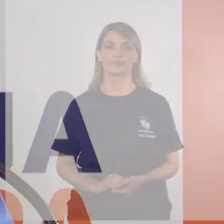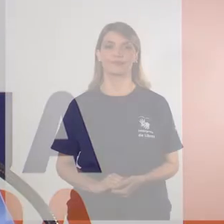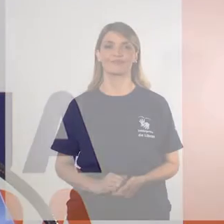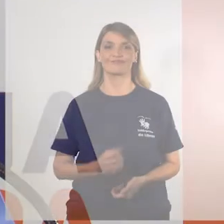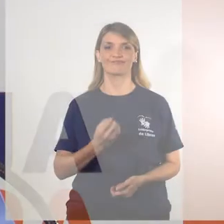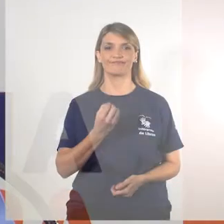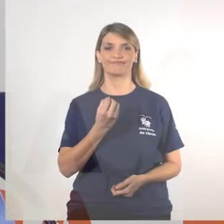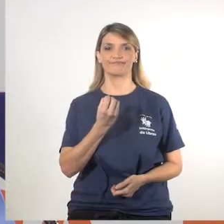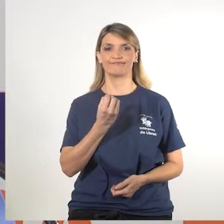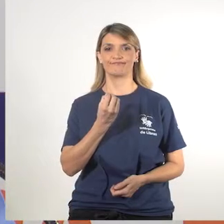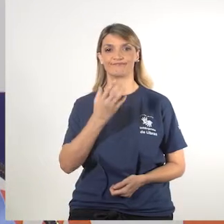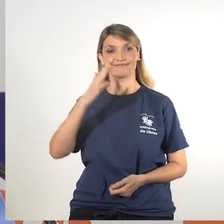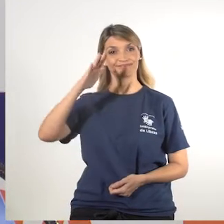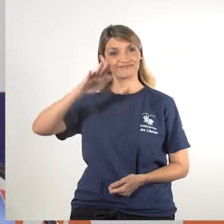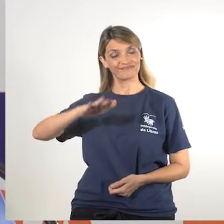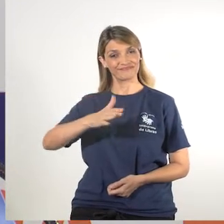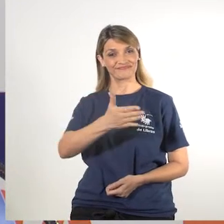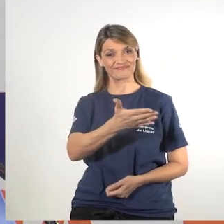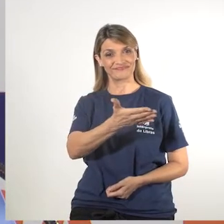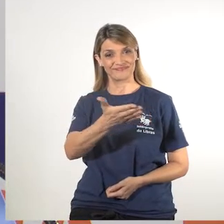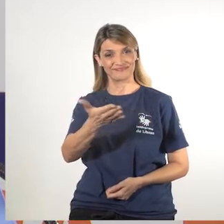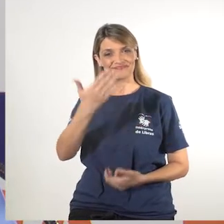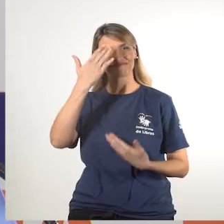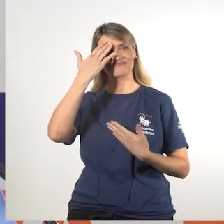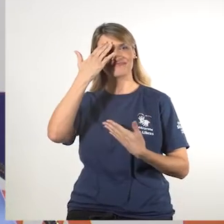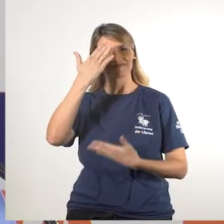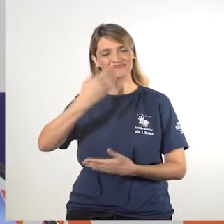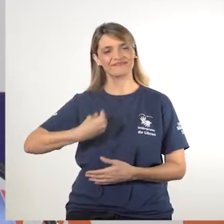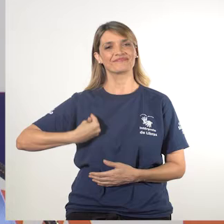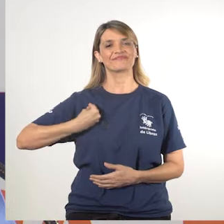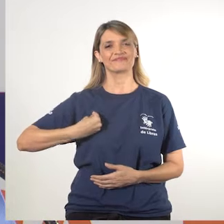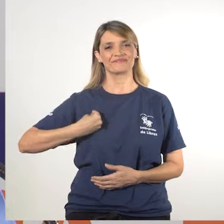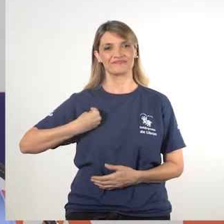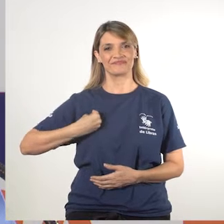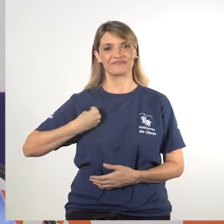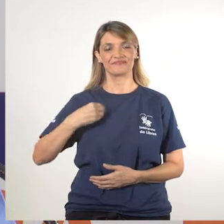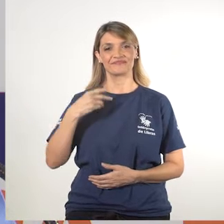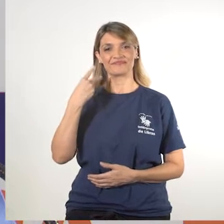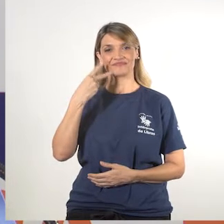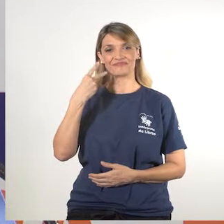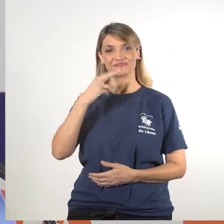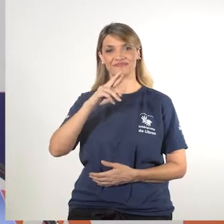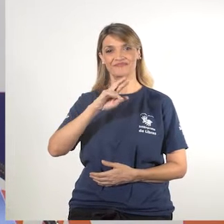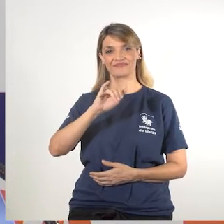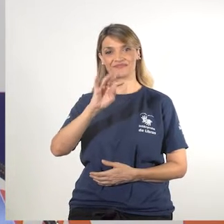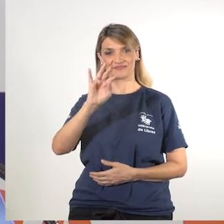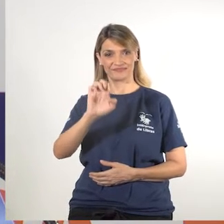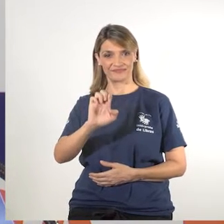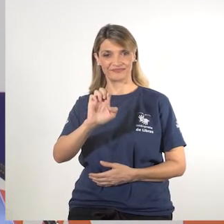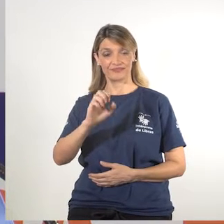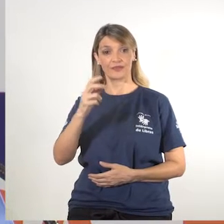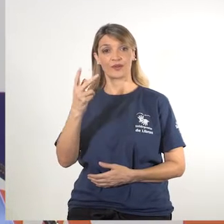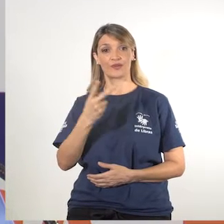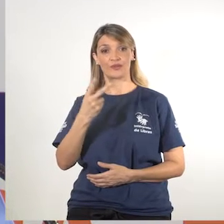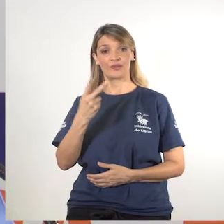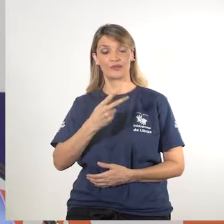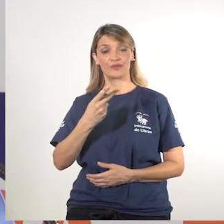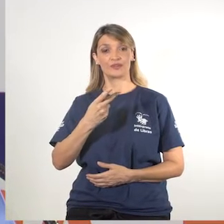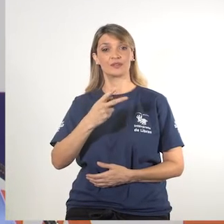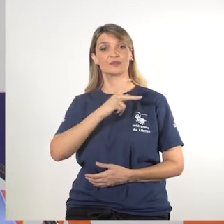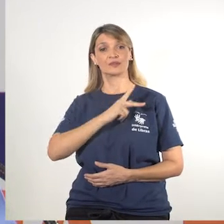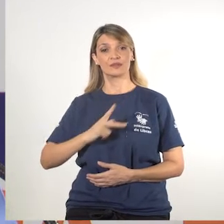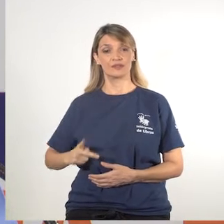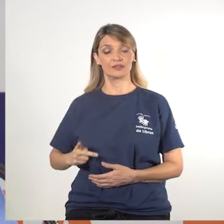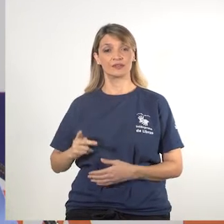Boa tarde a todos. Queria agradecer aqui a presença da vereadora Ruth Costa, vice-presidente da Câmara